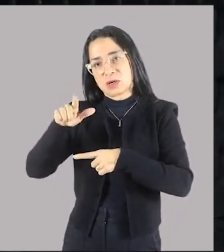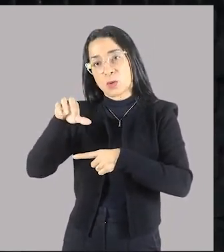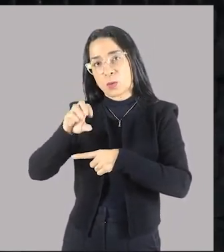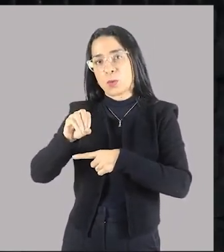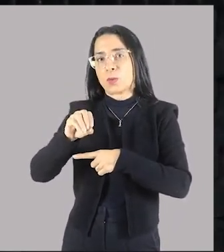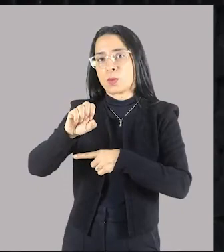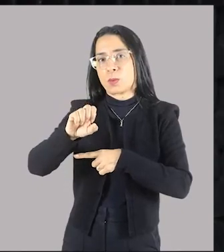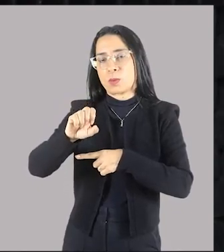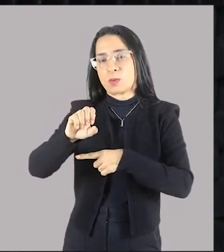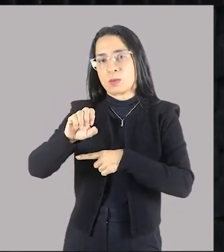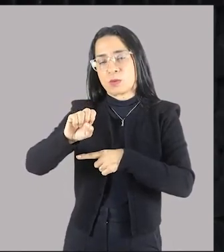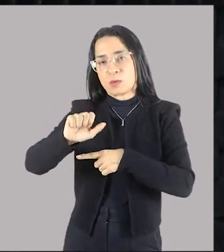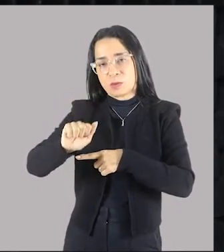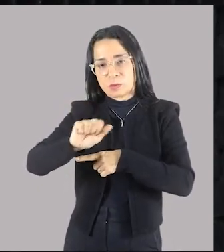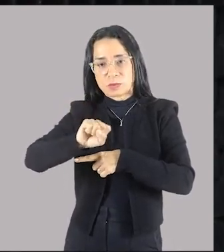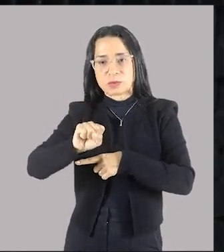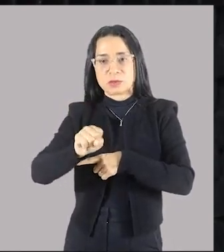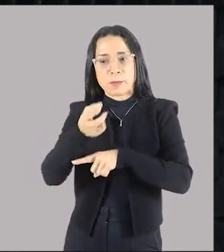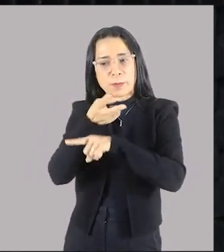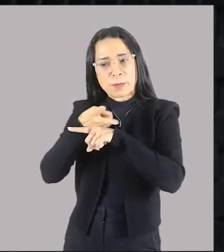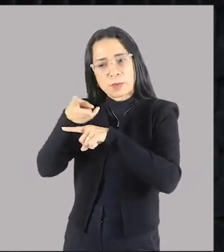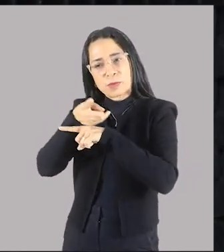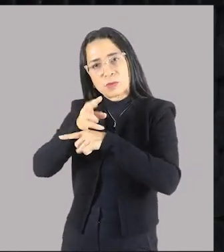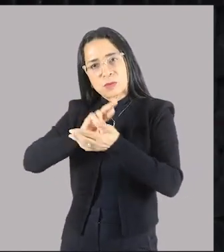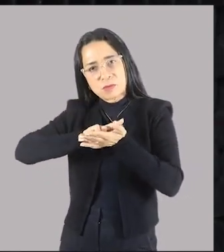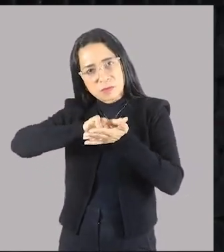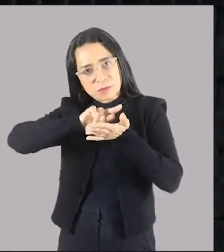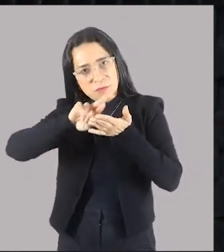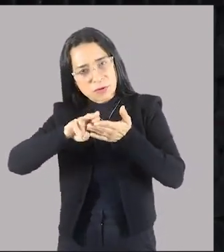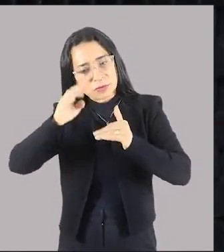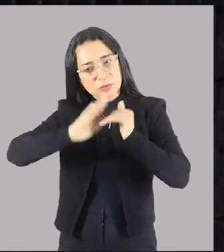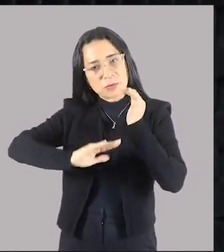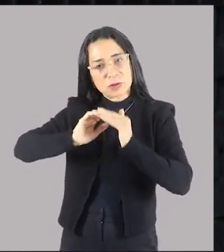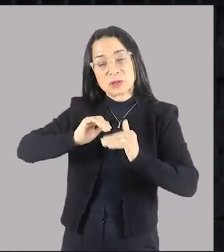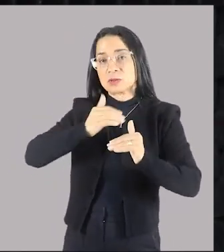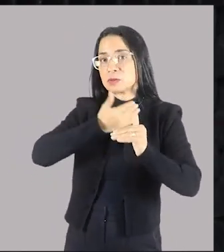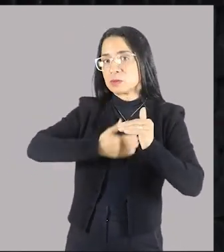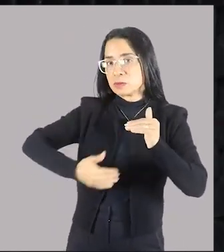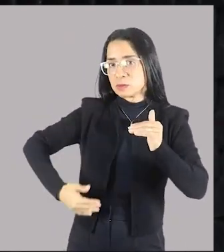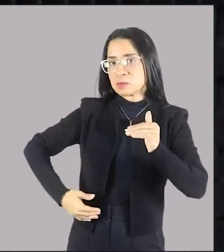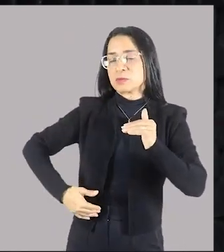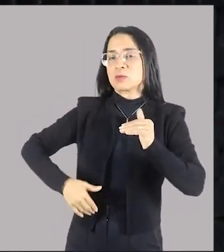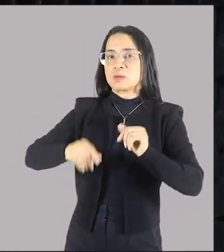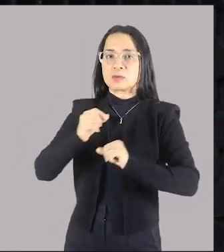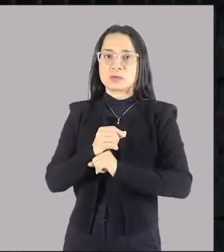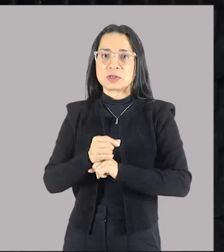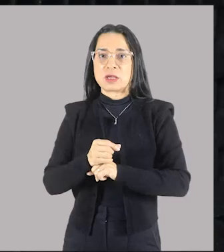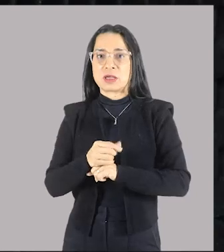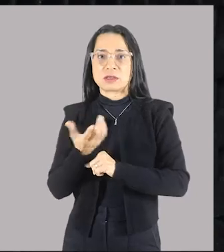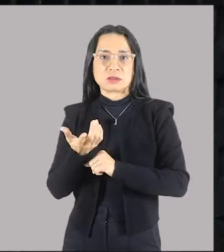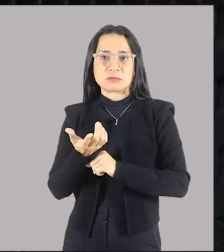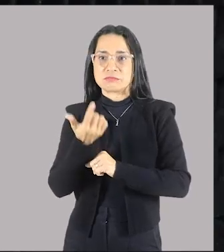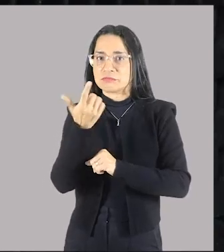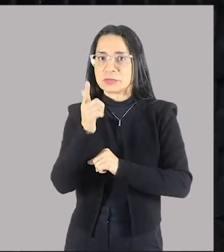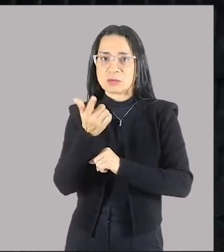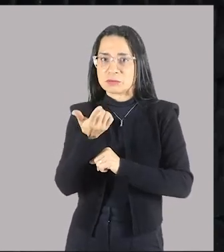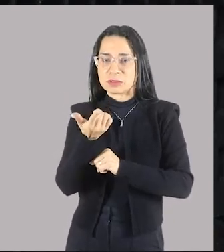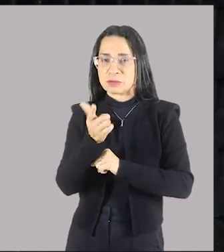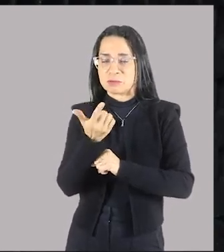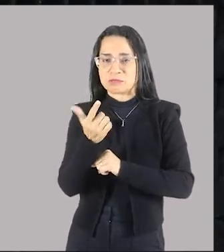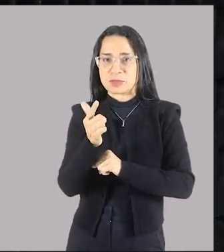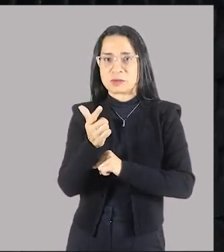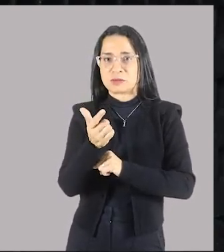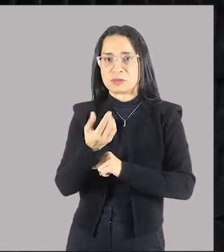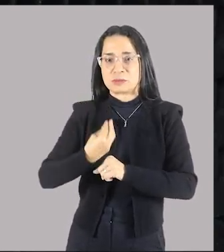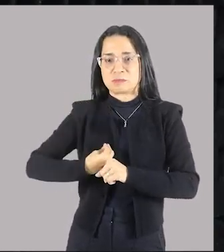marajás também foi muito importante para o marketing político e acabou favorecendo a vitória de Collor. No poder,